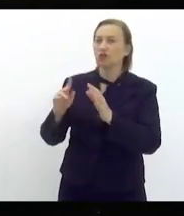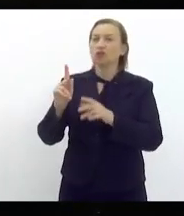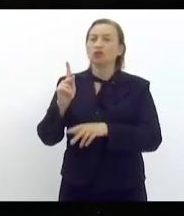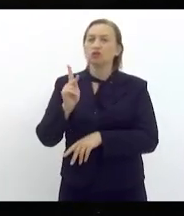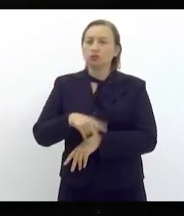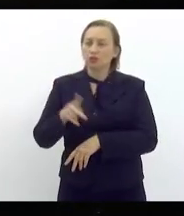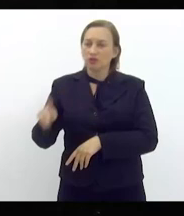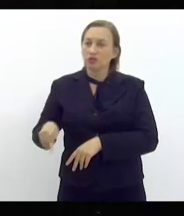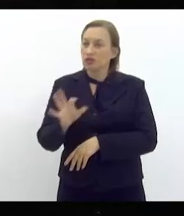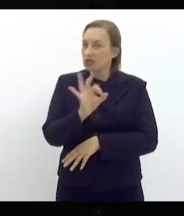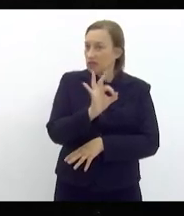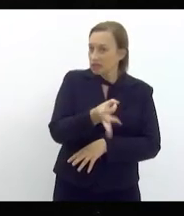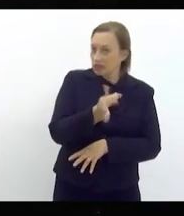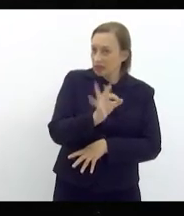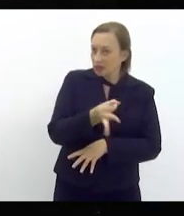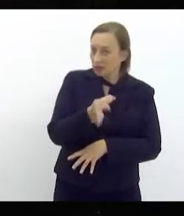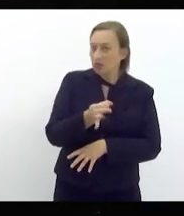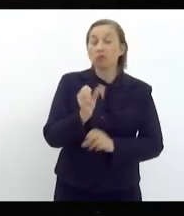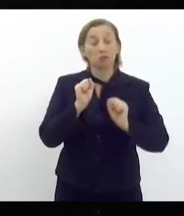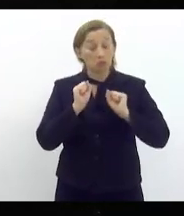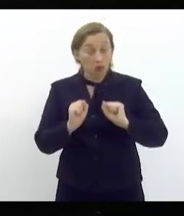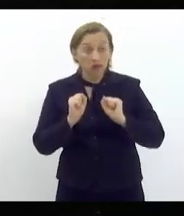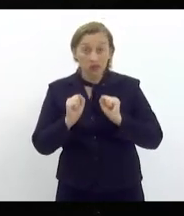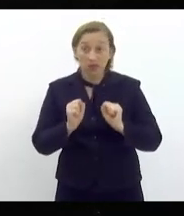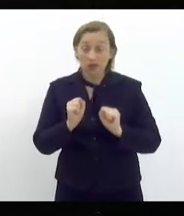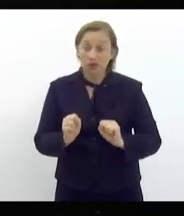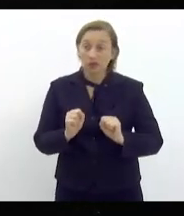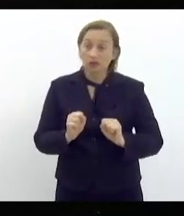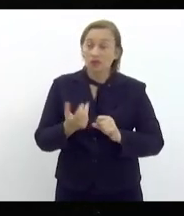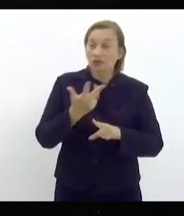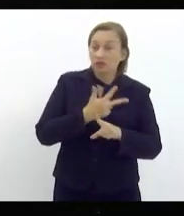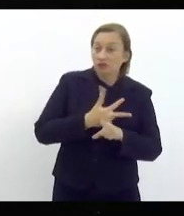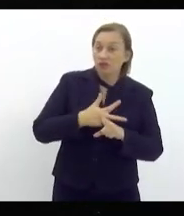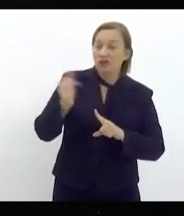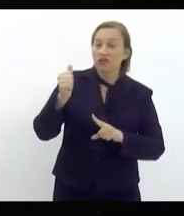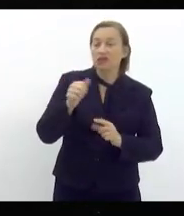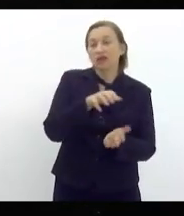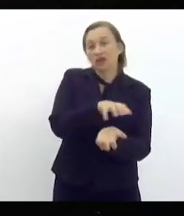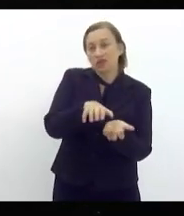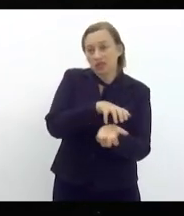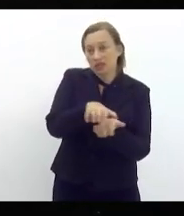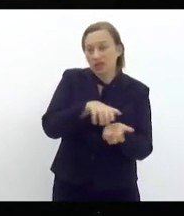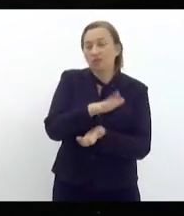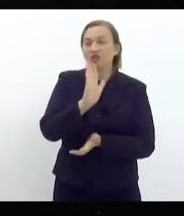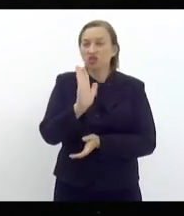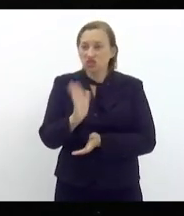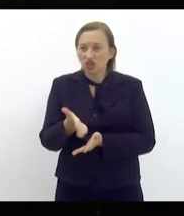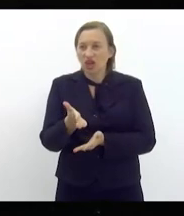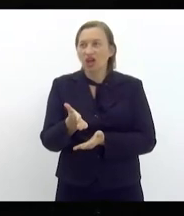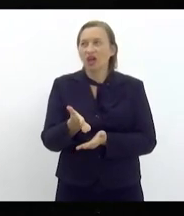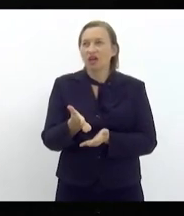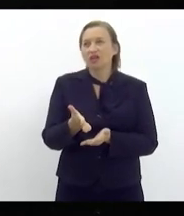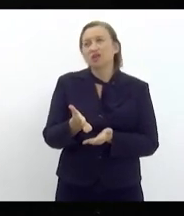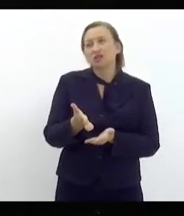que, definitivamente, a gente possa vencer essa greve que já passa mais de